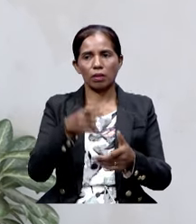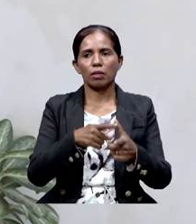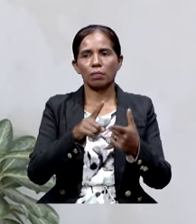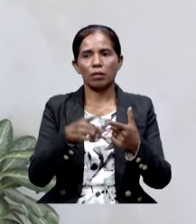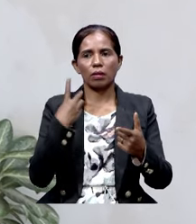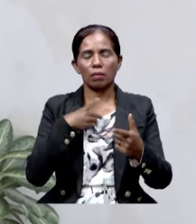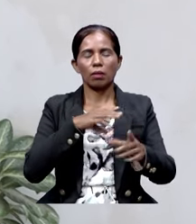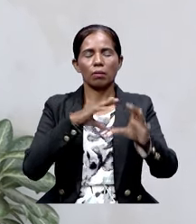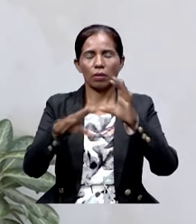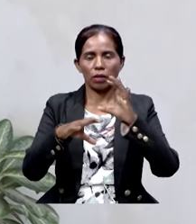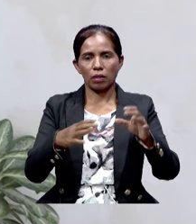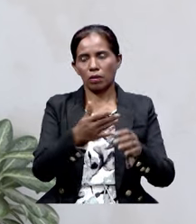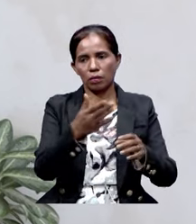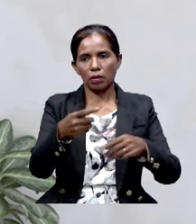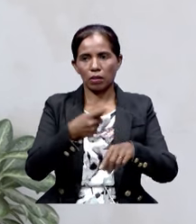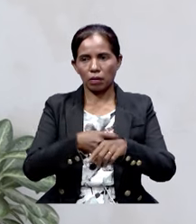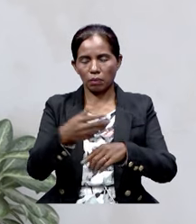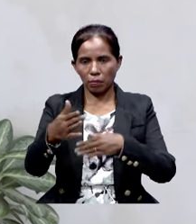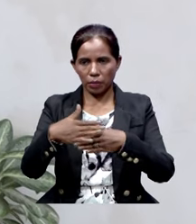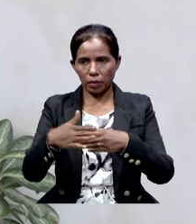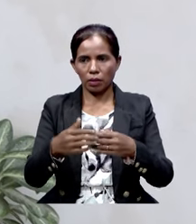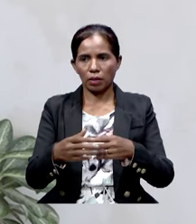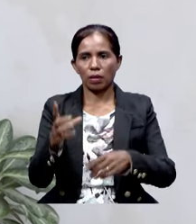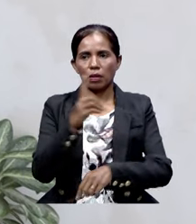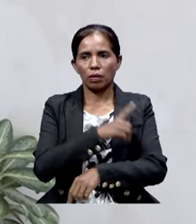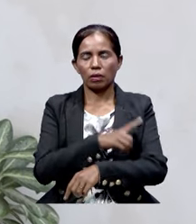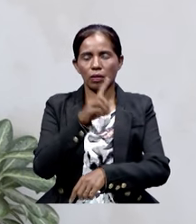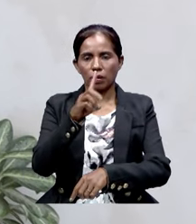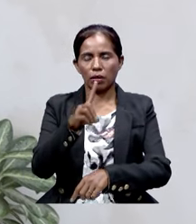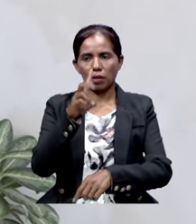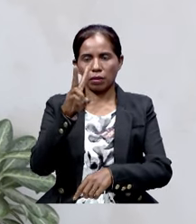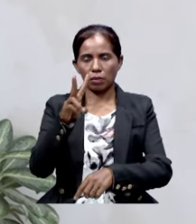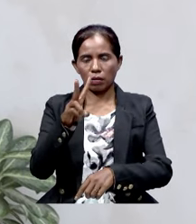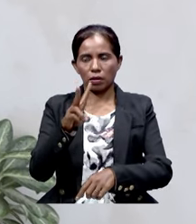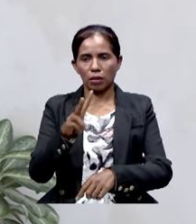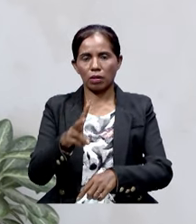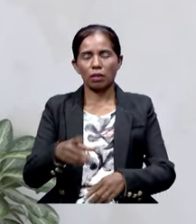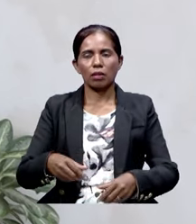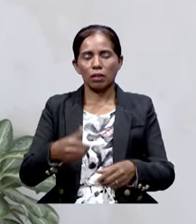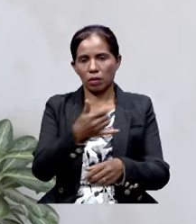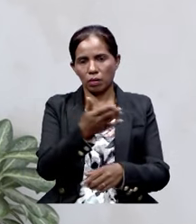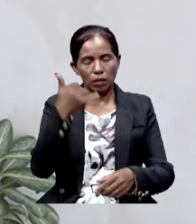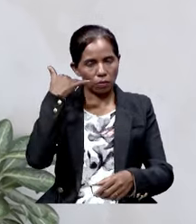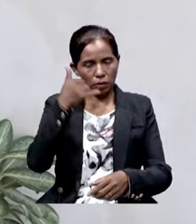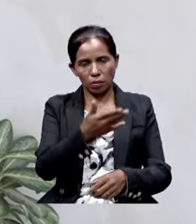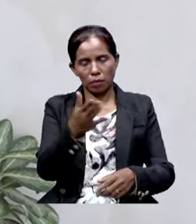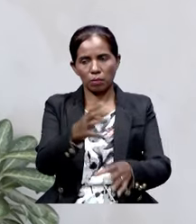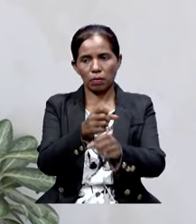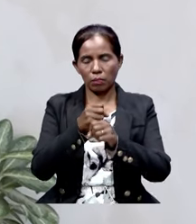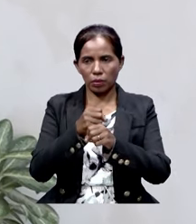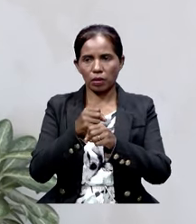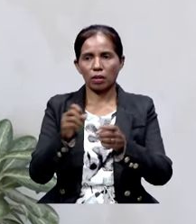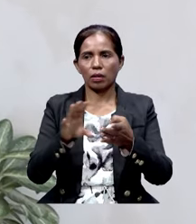si kontak te botsira ie tempo barak lorong idaru mai ami si kontak te botsira pori mai foti resibu